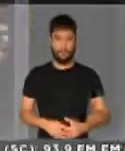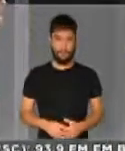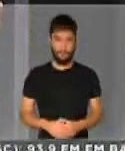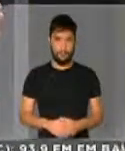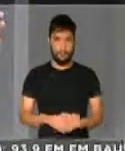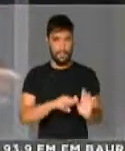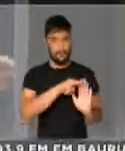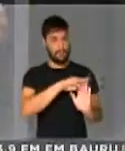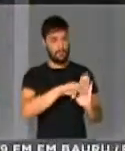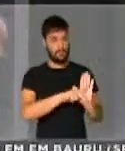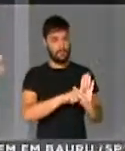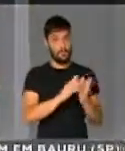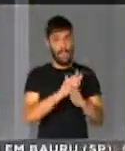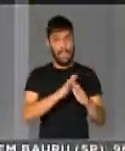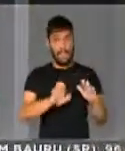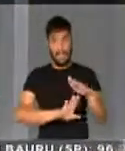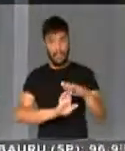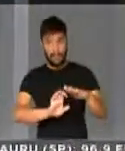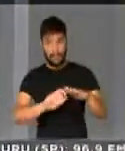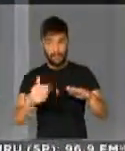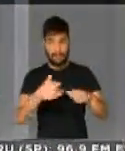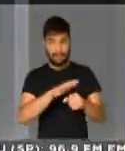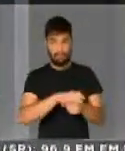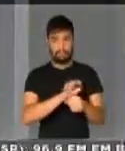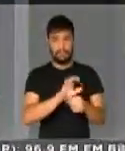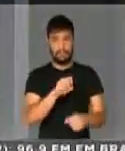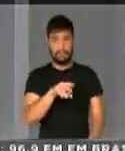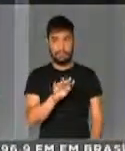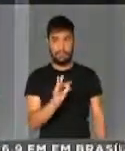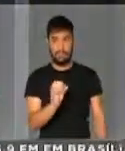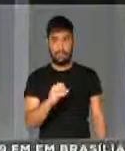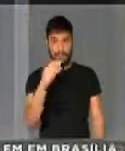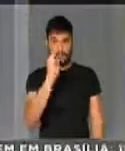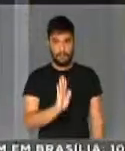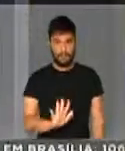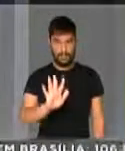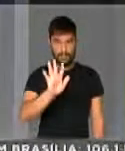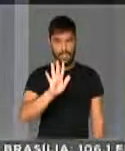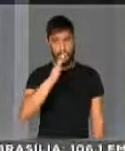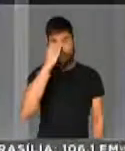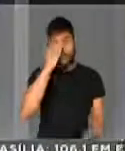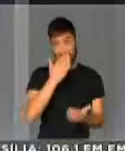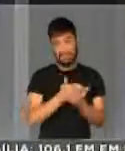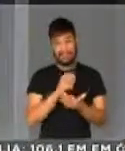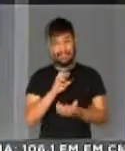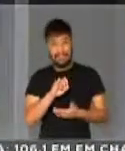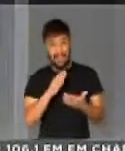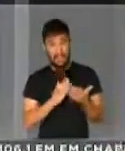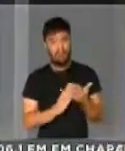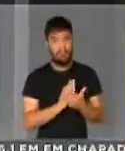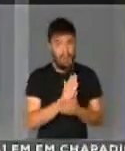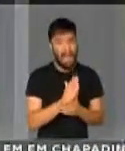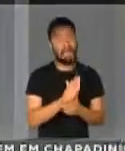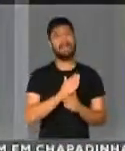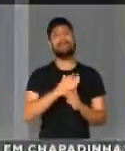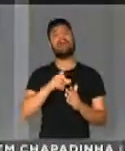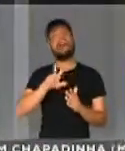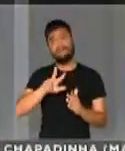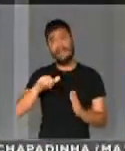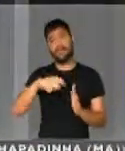ela acaba com as empresas de saneamento do país. E, sem dúvida nenhuma, as tarifas serão aumentadas, o povo